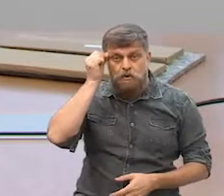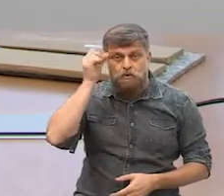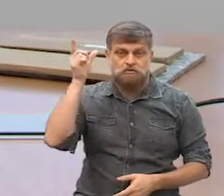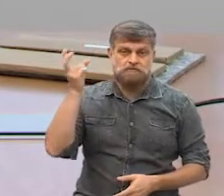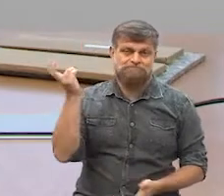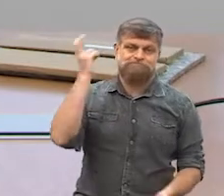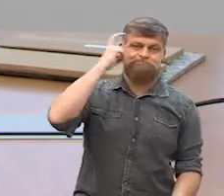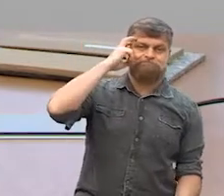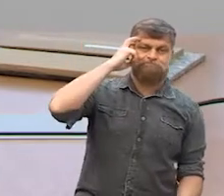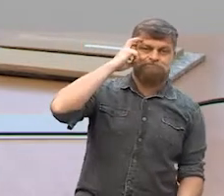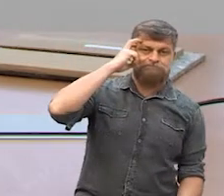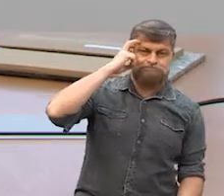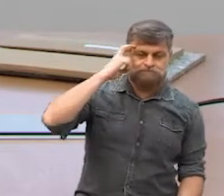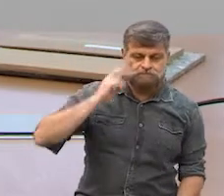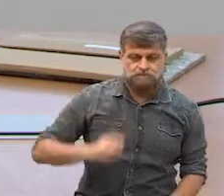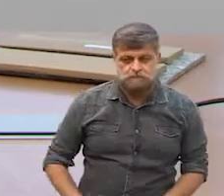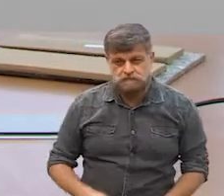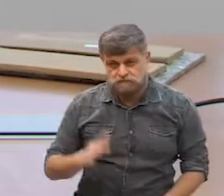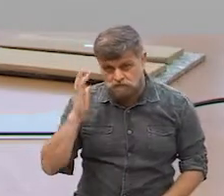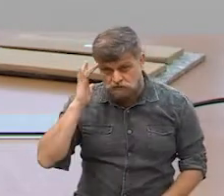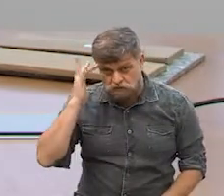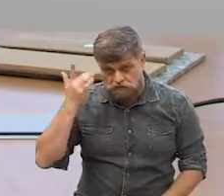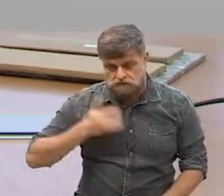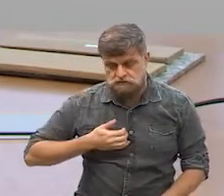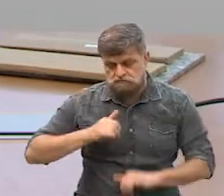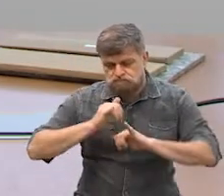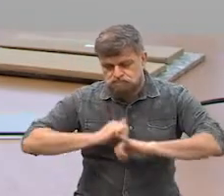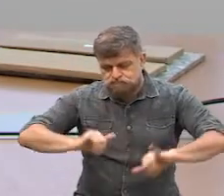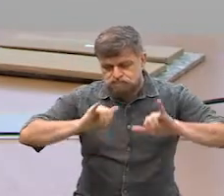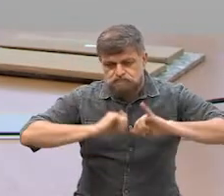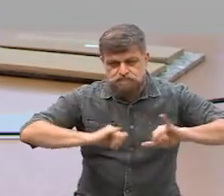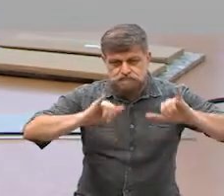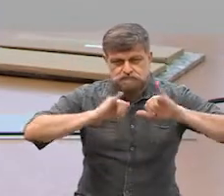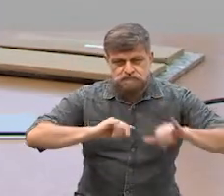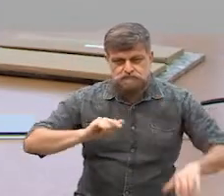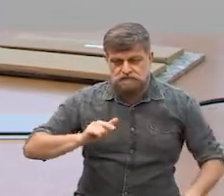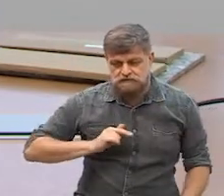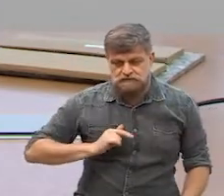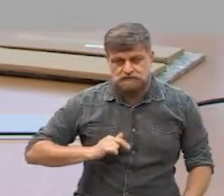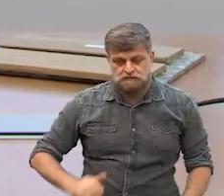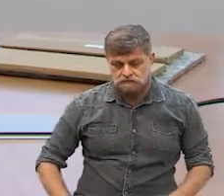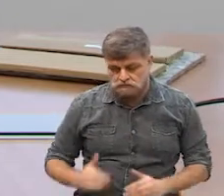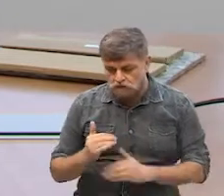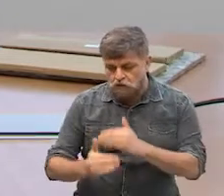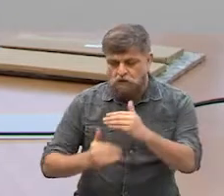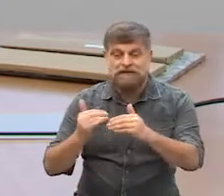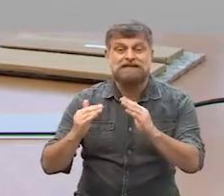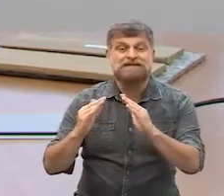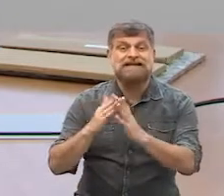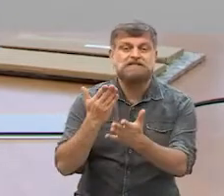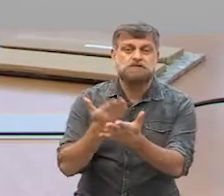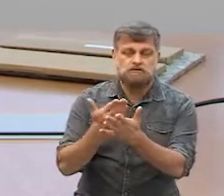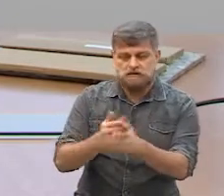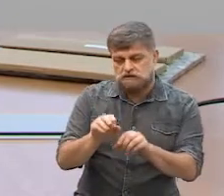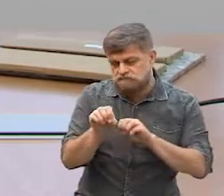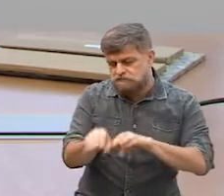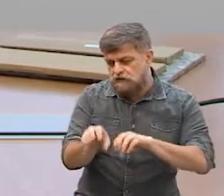né? E eu acho que cada vez mais, se isso for sendo desenvolvido desde a base, eu acho que isso começa na escola,